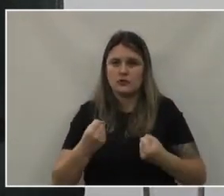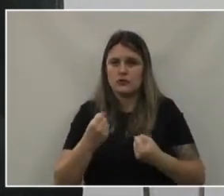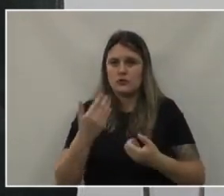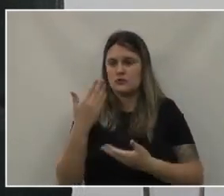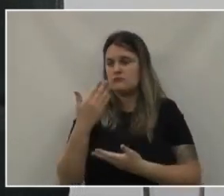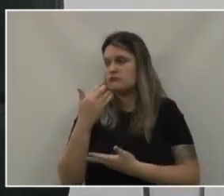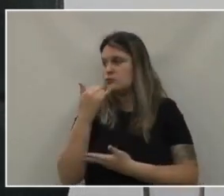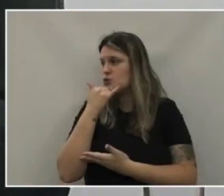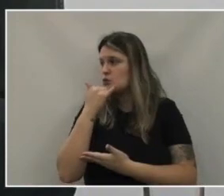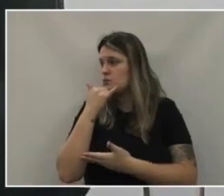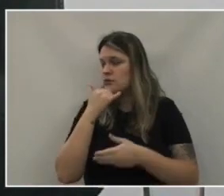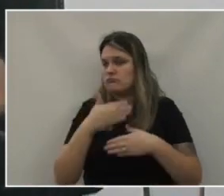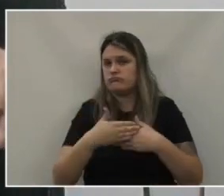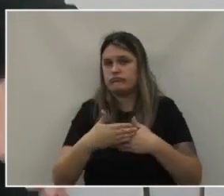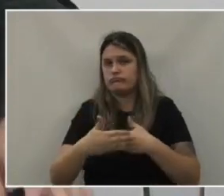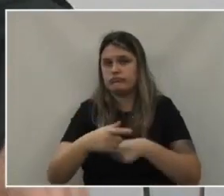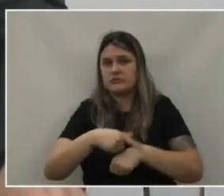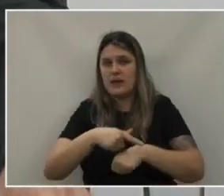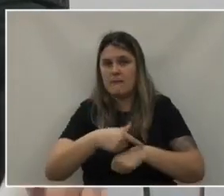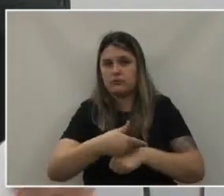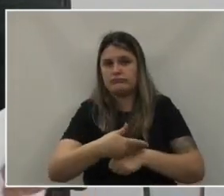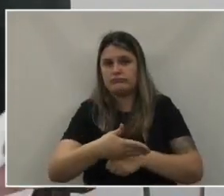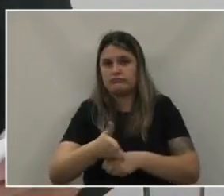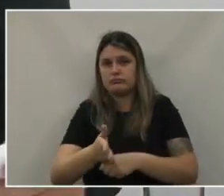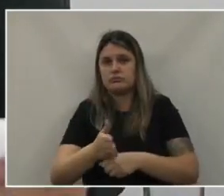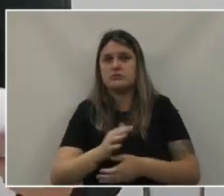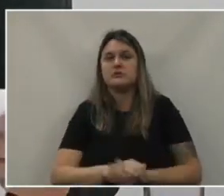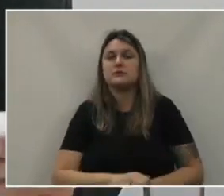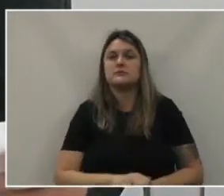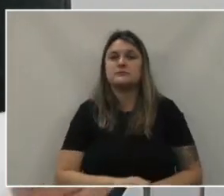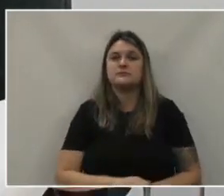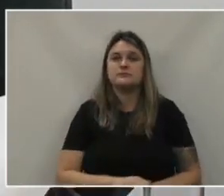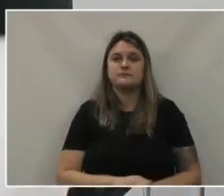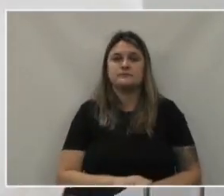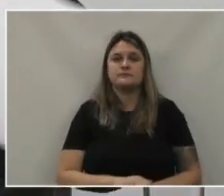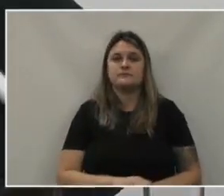Desculpe hoje estender um pouco o meu tempo,